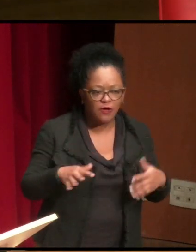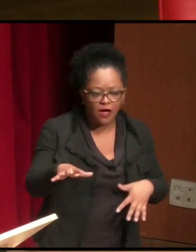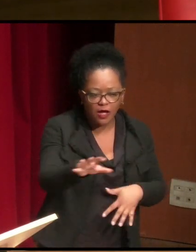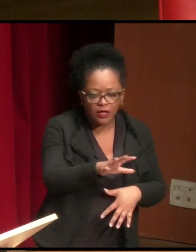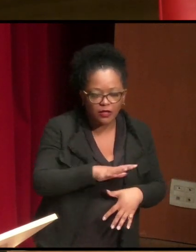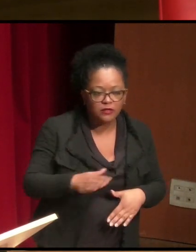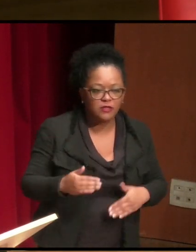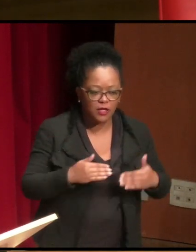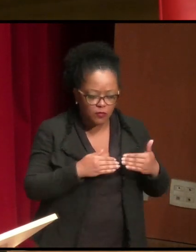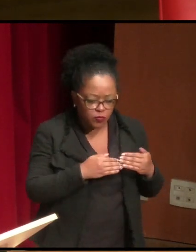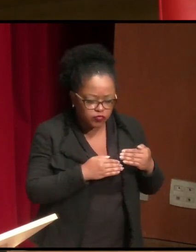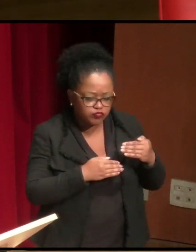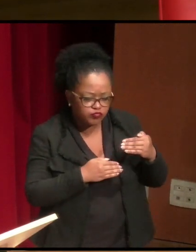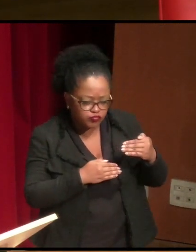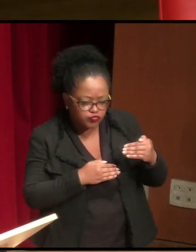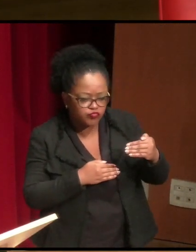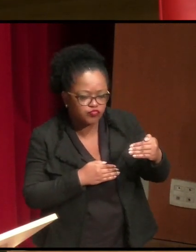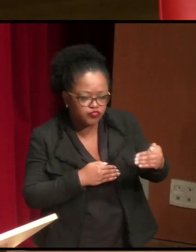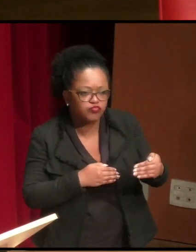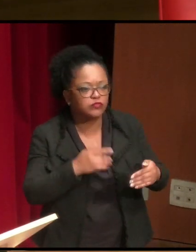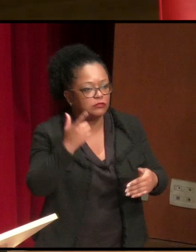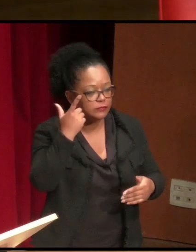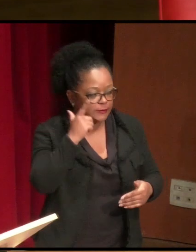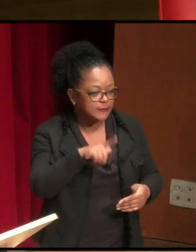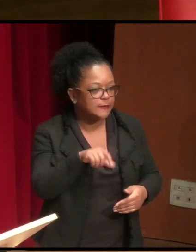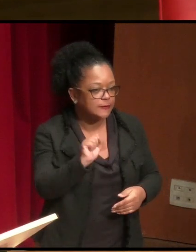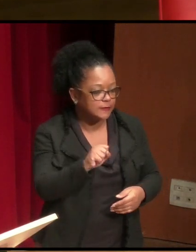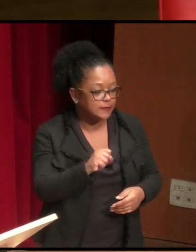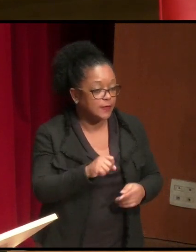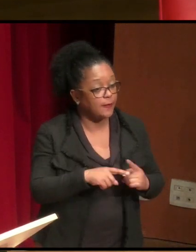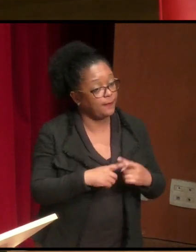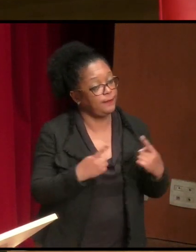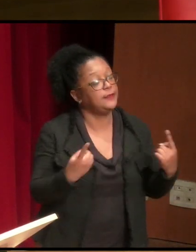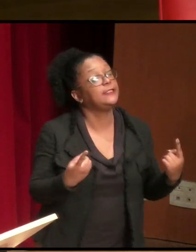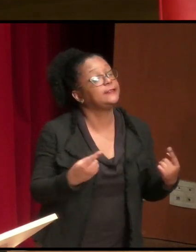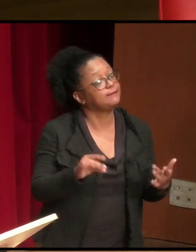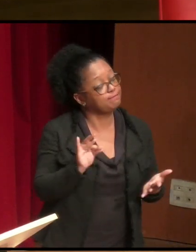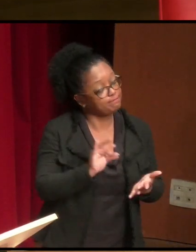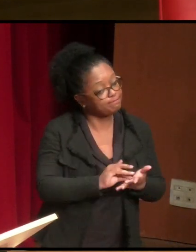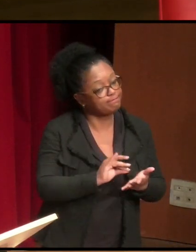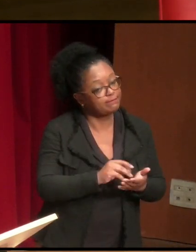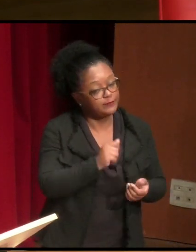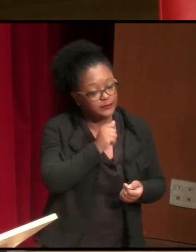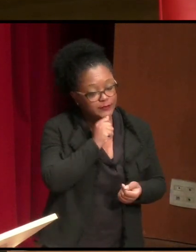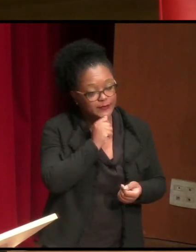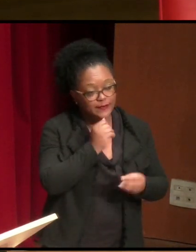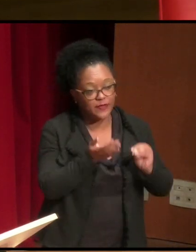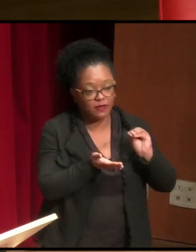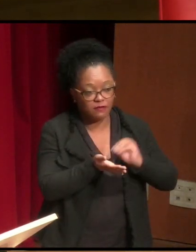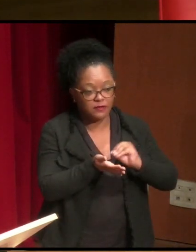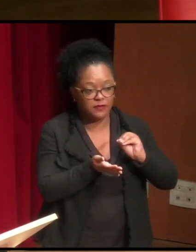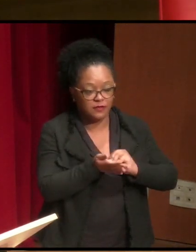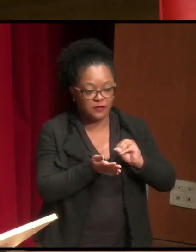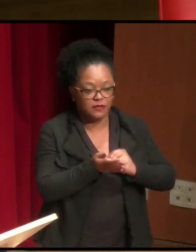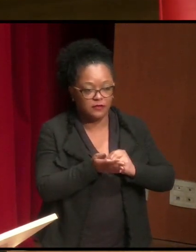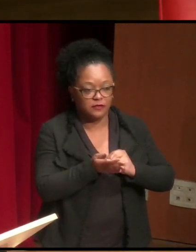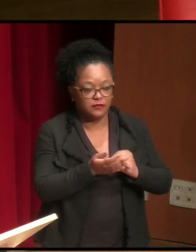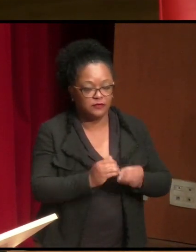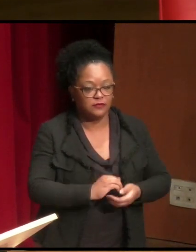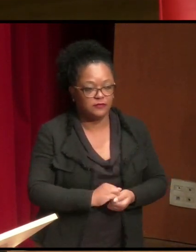tem avançado substantivamente, mas é óbvio que falta muito, muito, muito, muito.